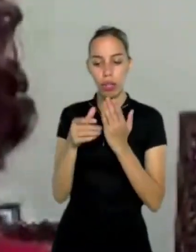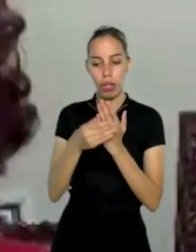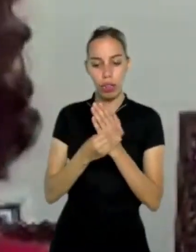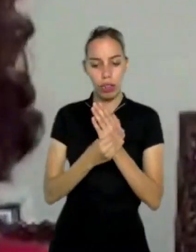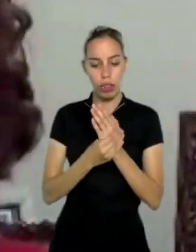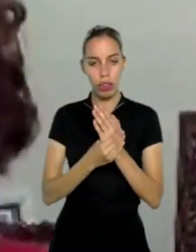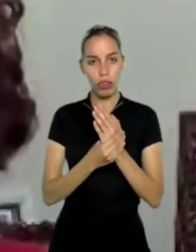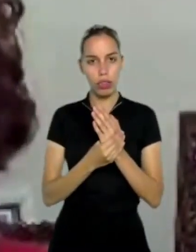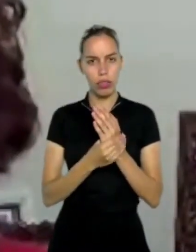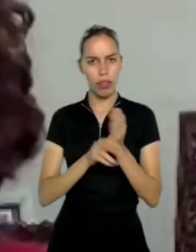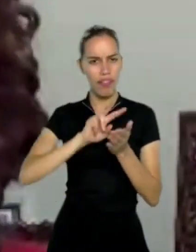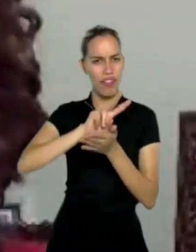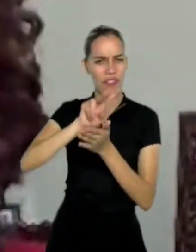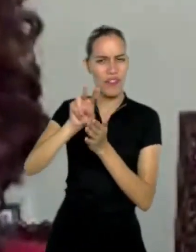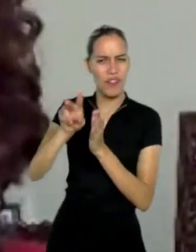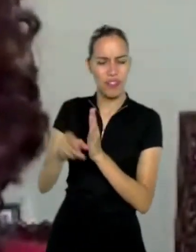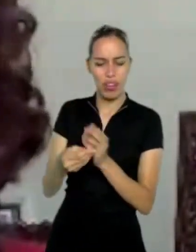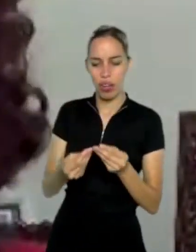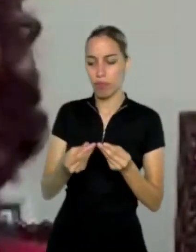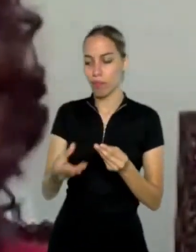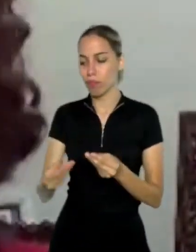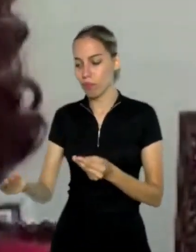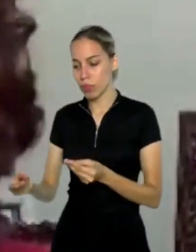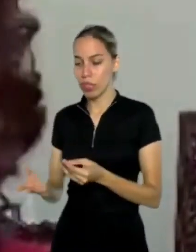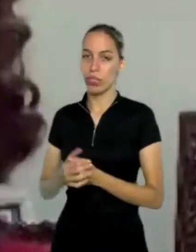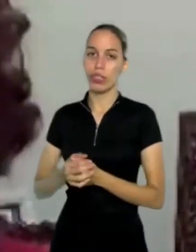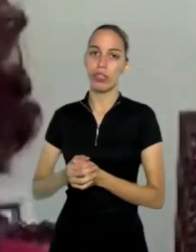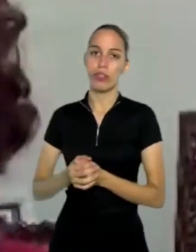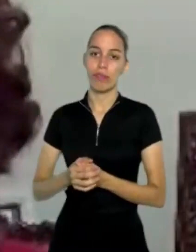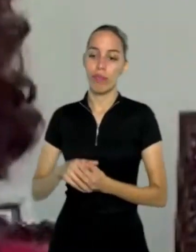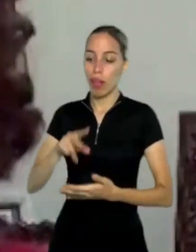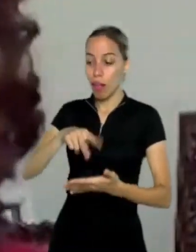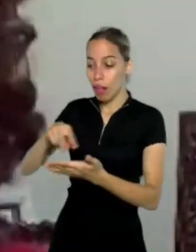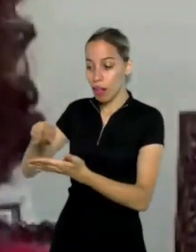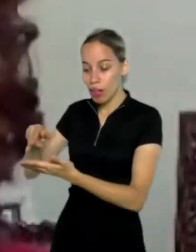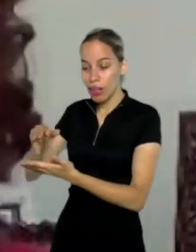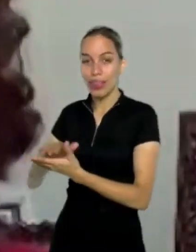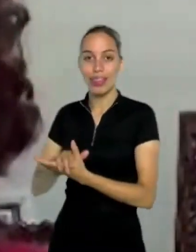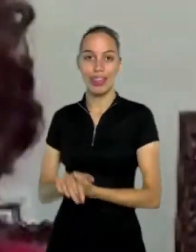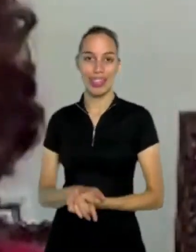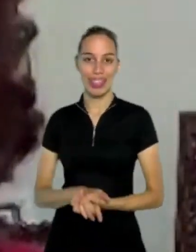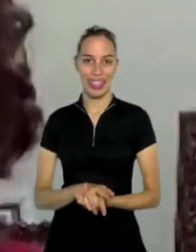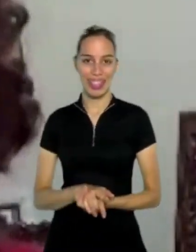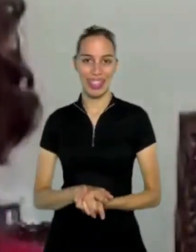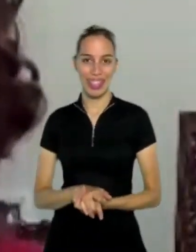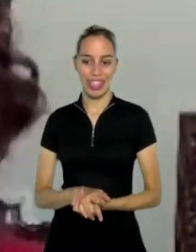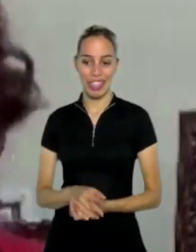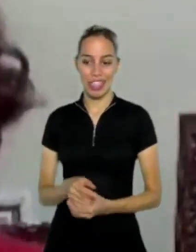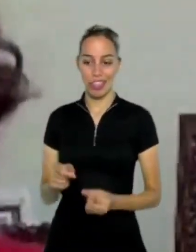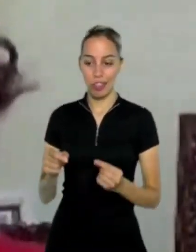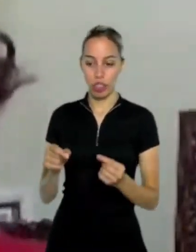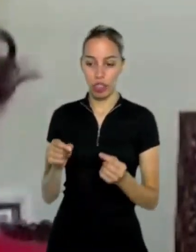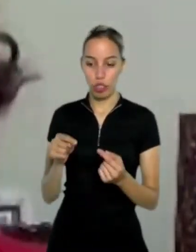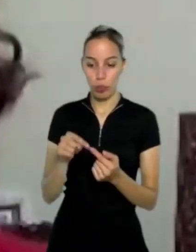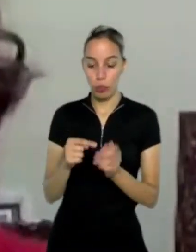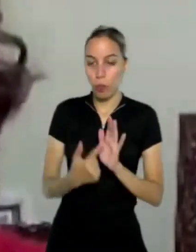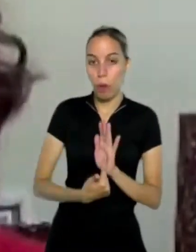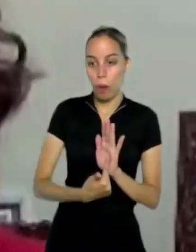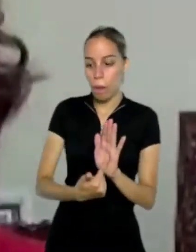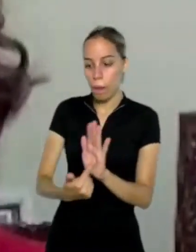casa livros, né? E oferecer esse mundo, né? Literário para